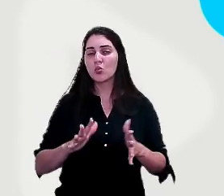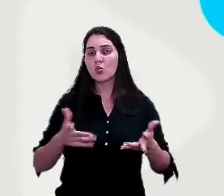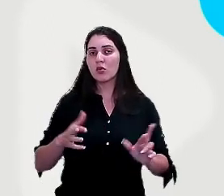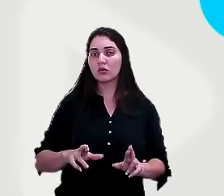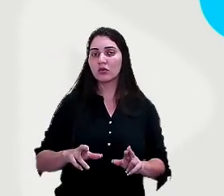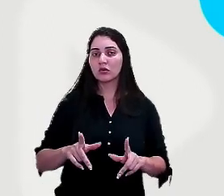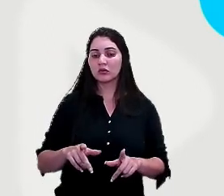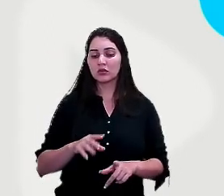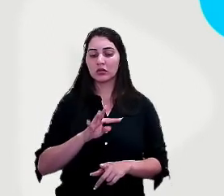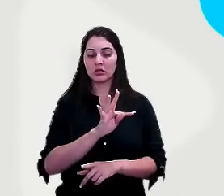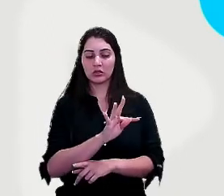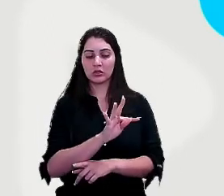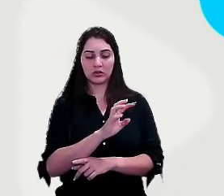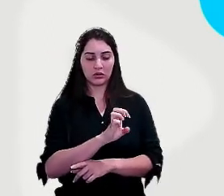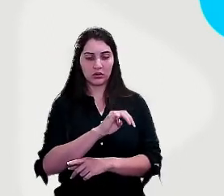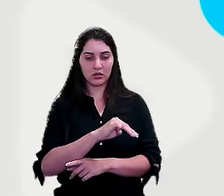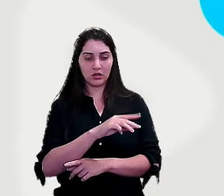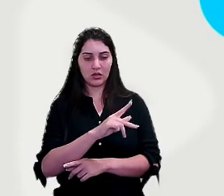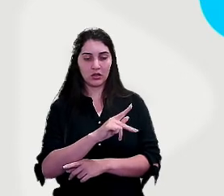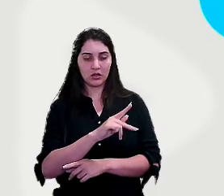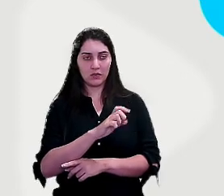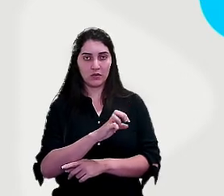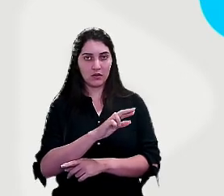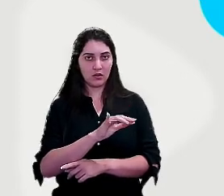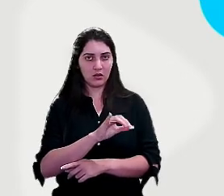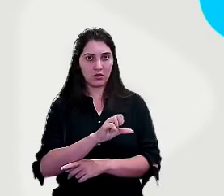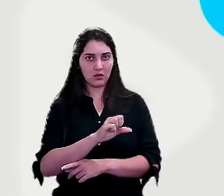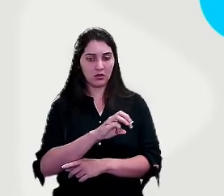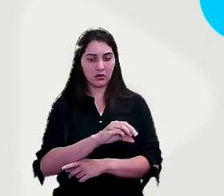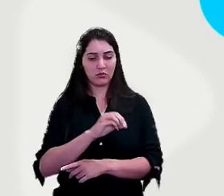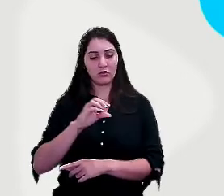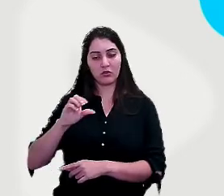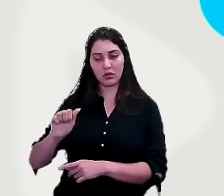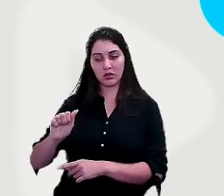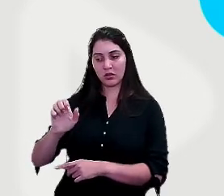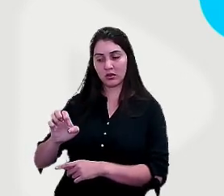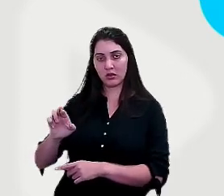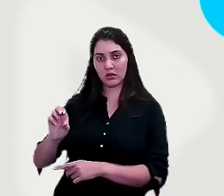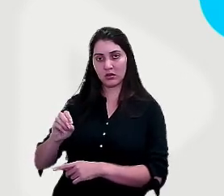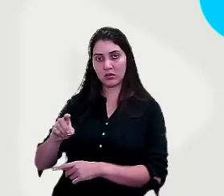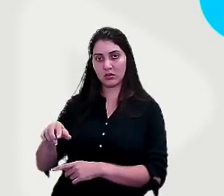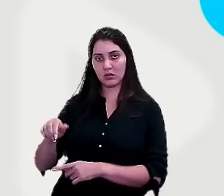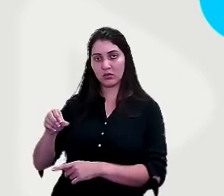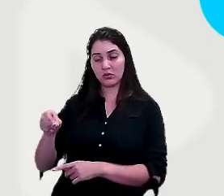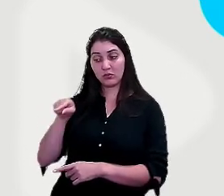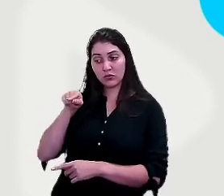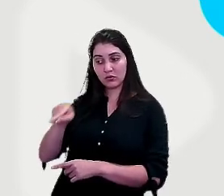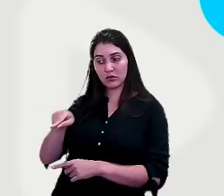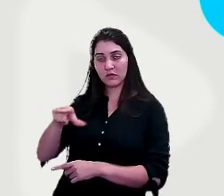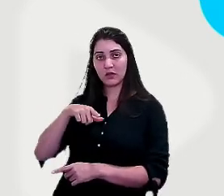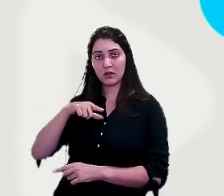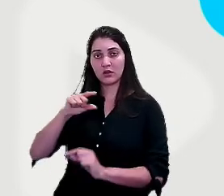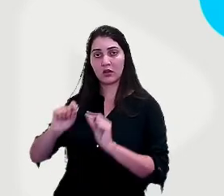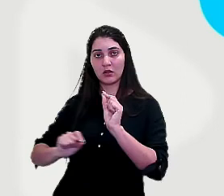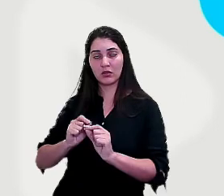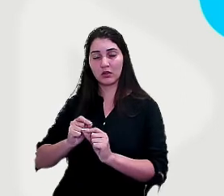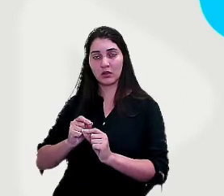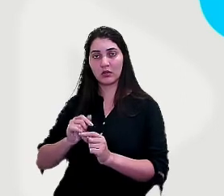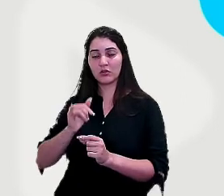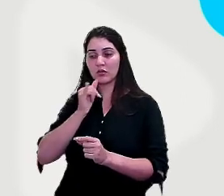entre temperismo e a erosão? A erosão, como a gente viu, ela vai ter o